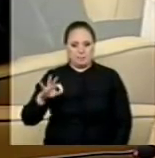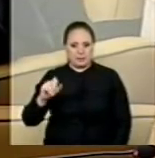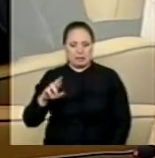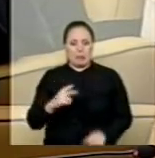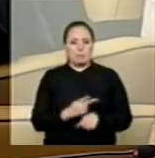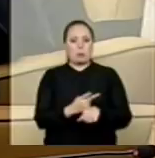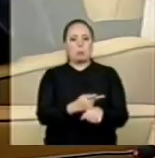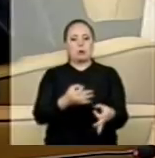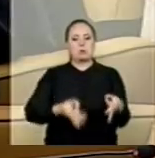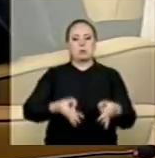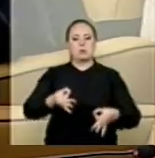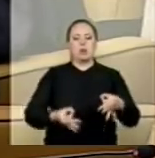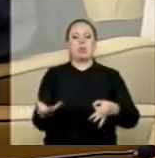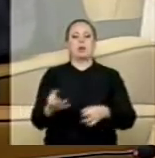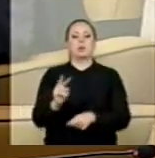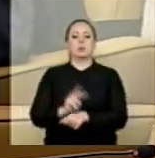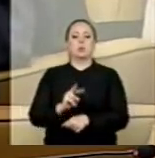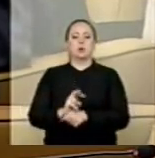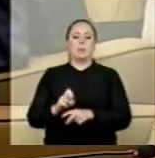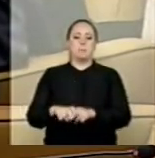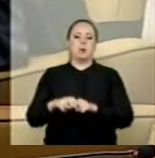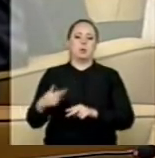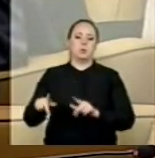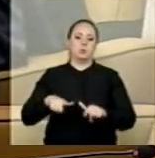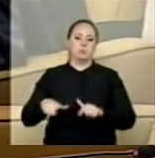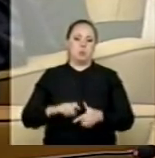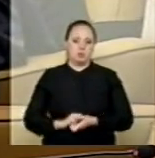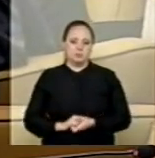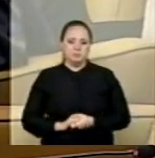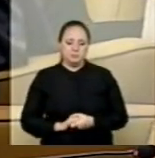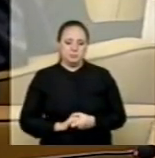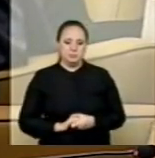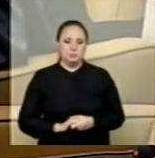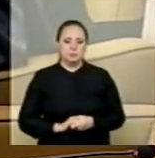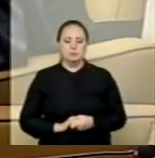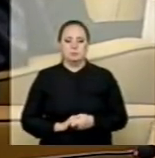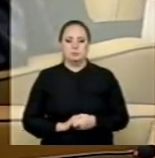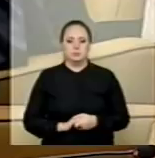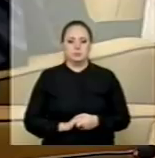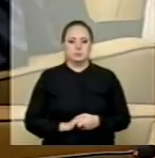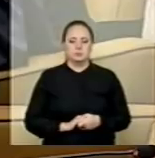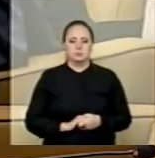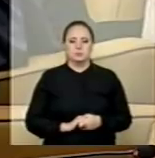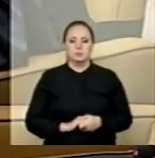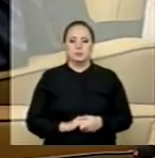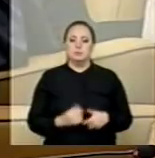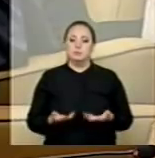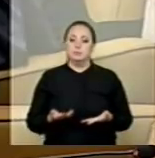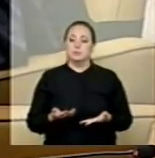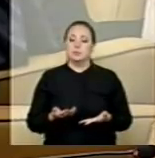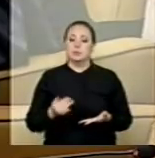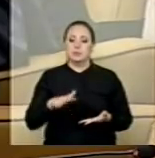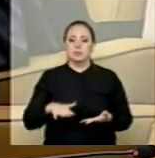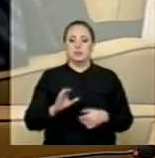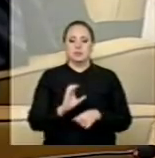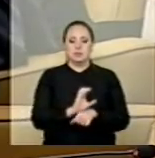de proteção ao exercício do mandato. A leitura da Constituição Federal, sob os ângulos